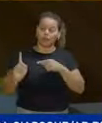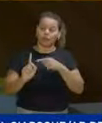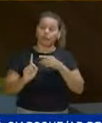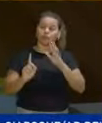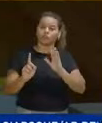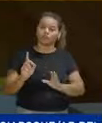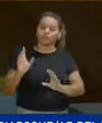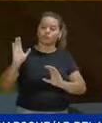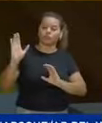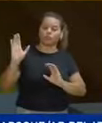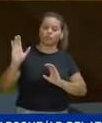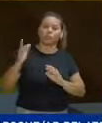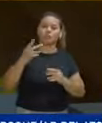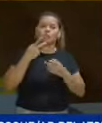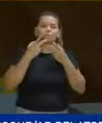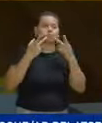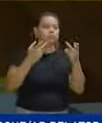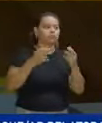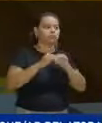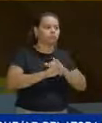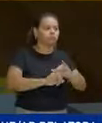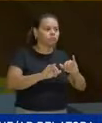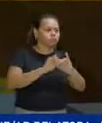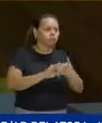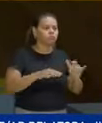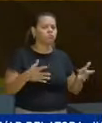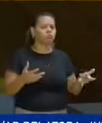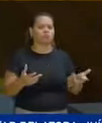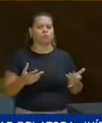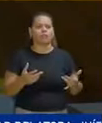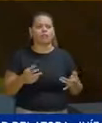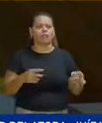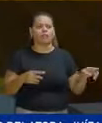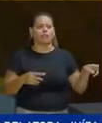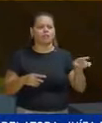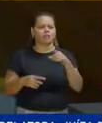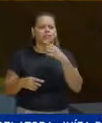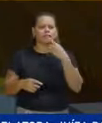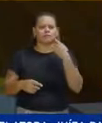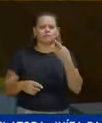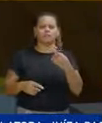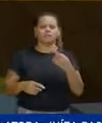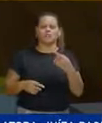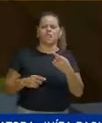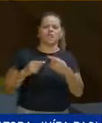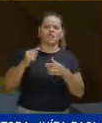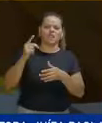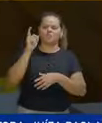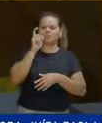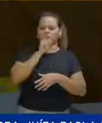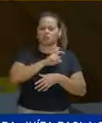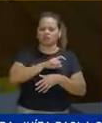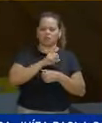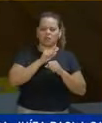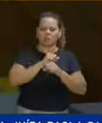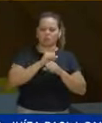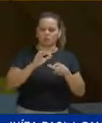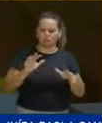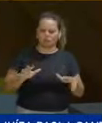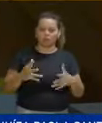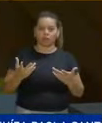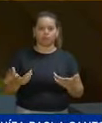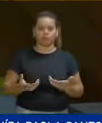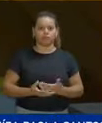ou de divulgação de informações sabidamente inverídicas, o que não se constata na espécie. E, por fim, eu trouxe